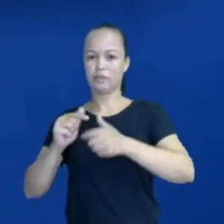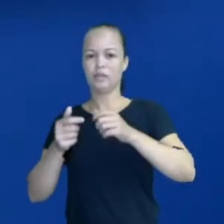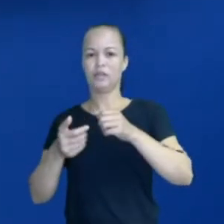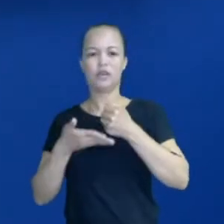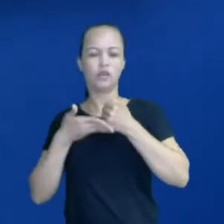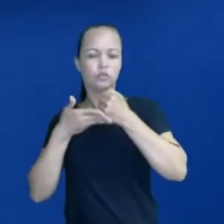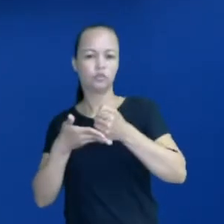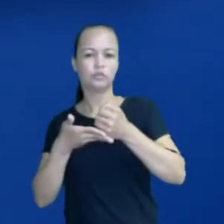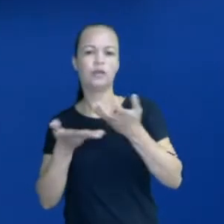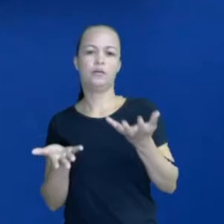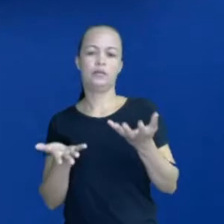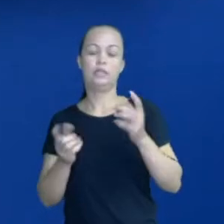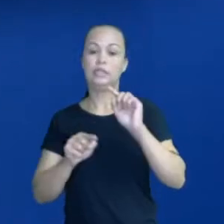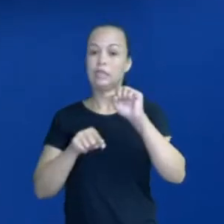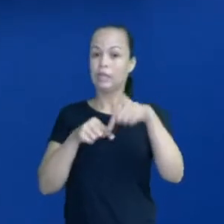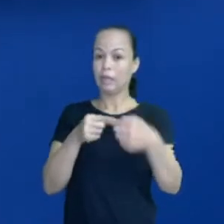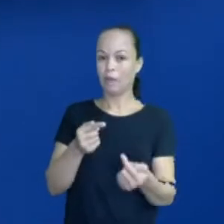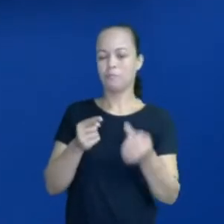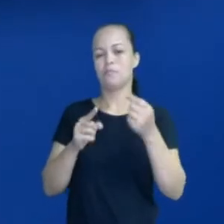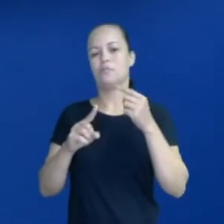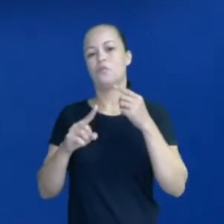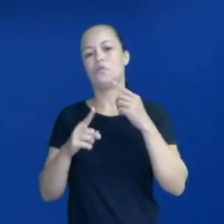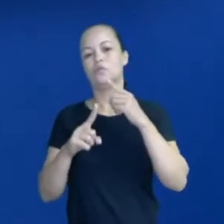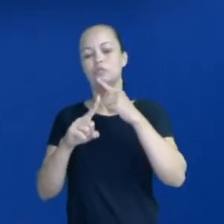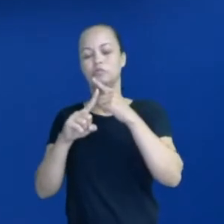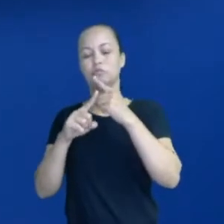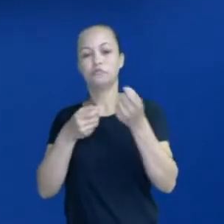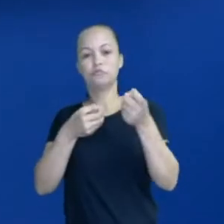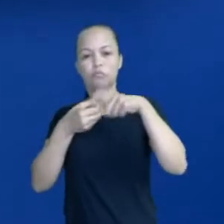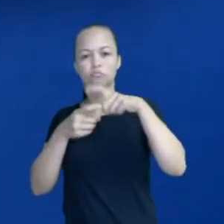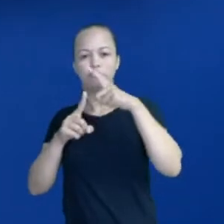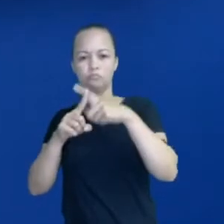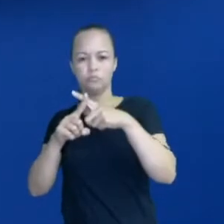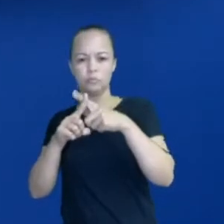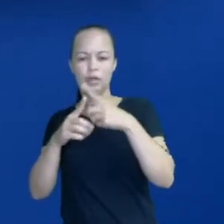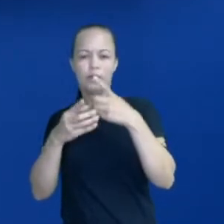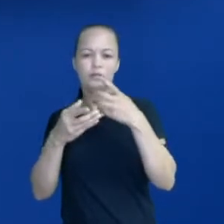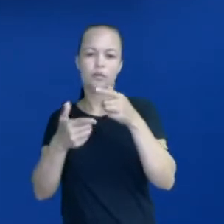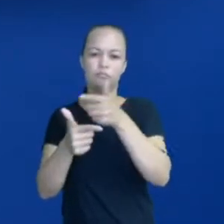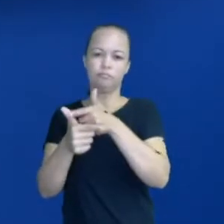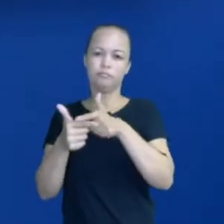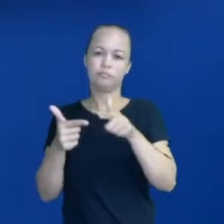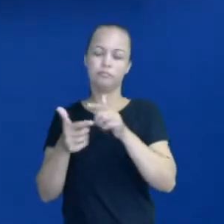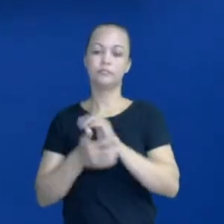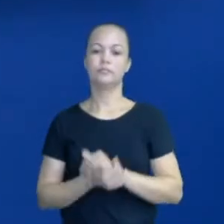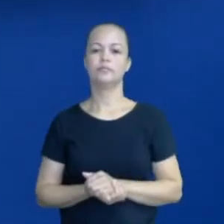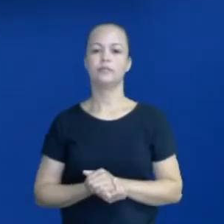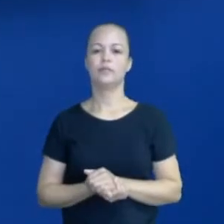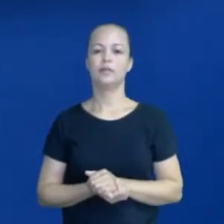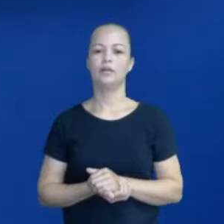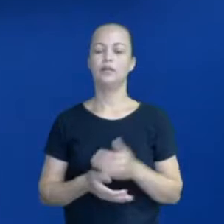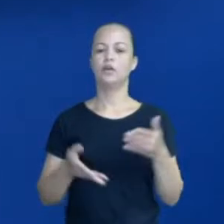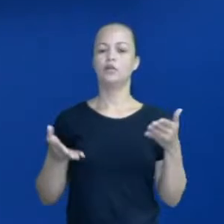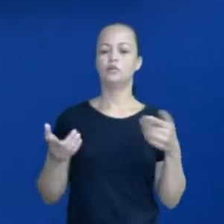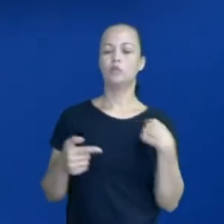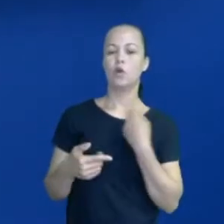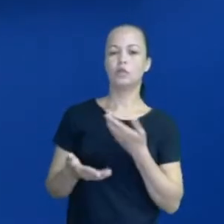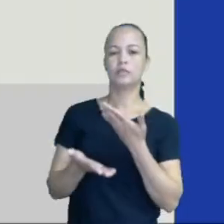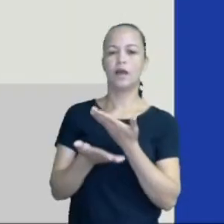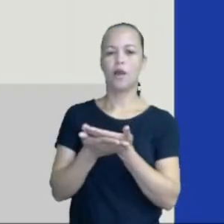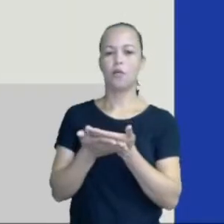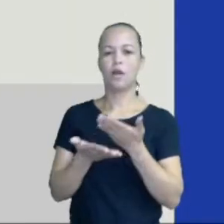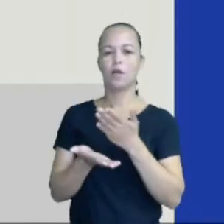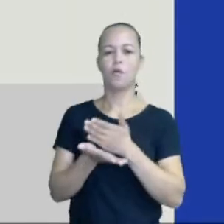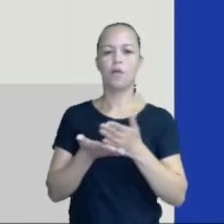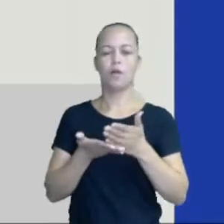a gente volta para a multiplicação e a divisão. Beleza? Então, se liga aqui, porque nossa aula começa agora. E eu quero